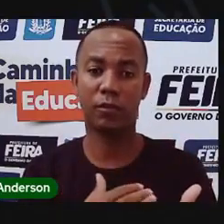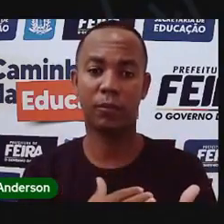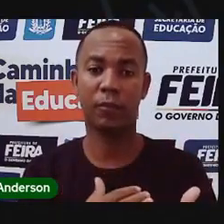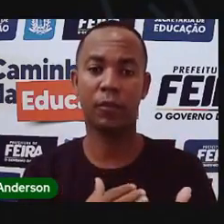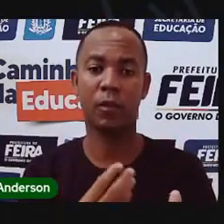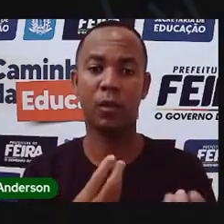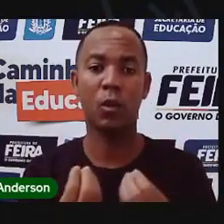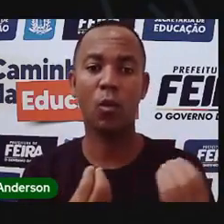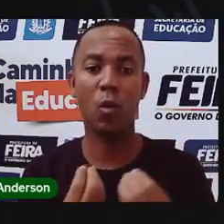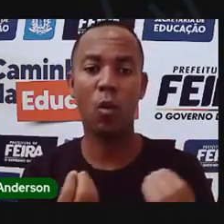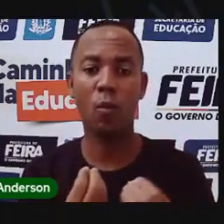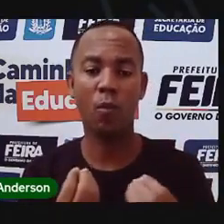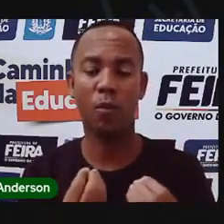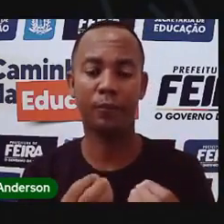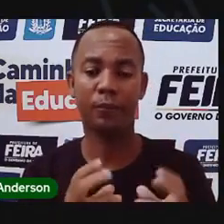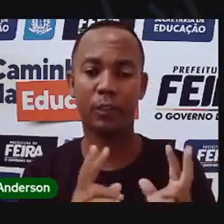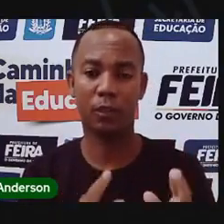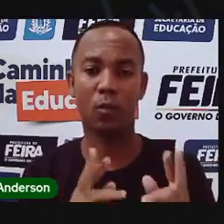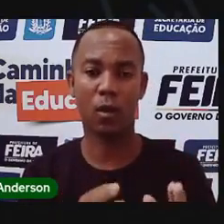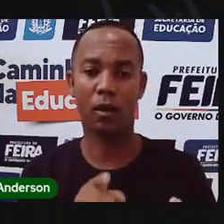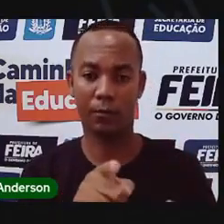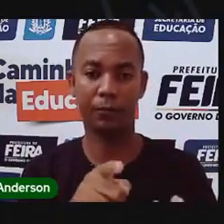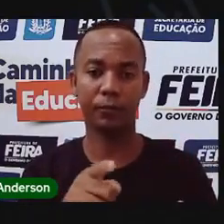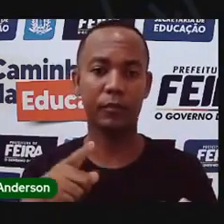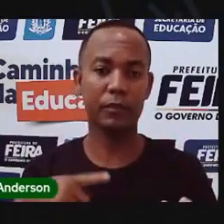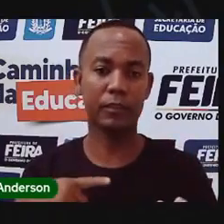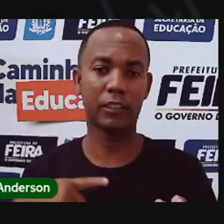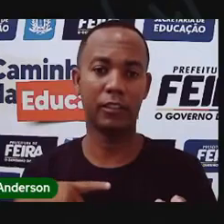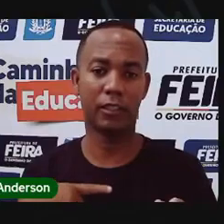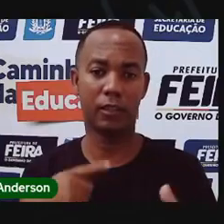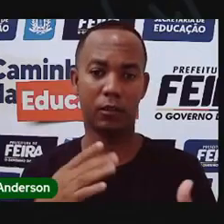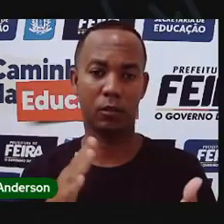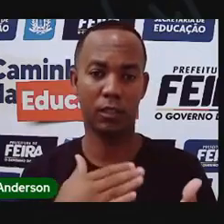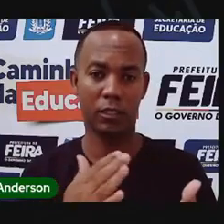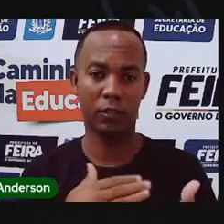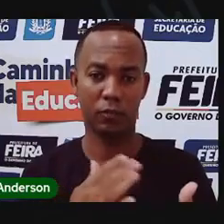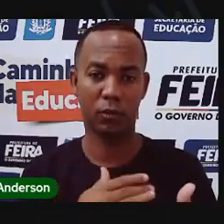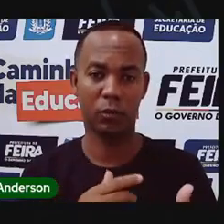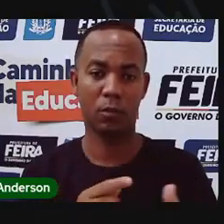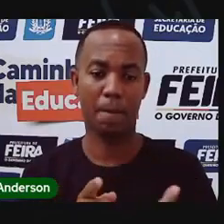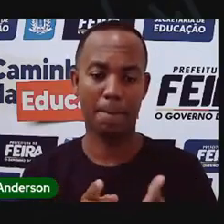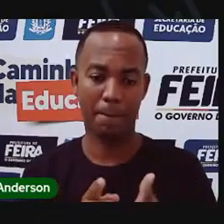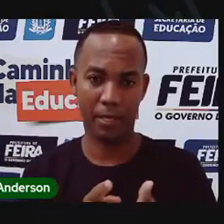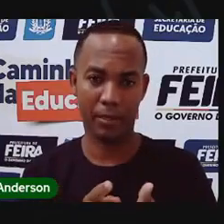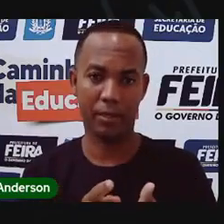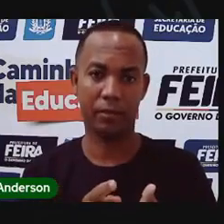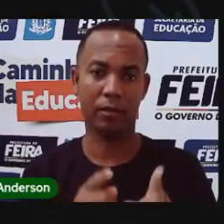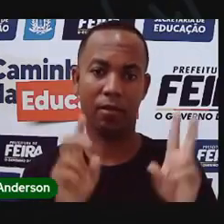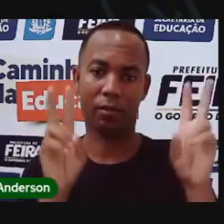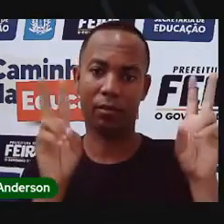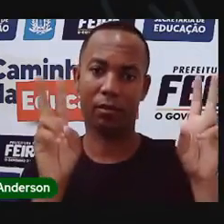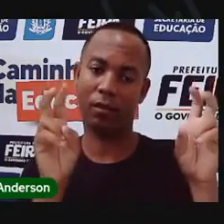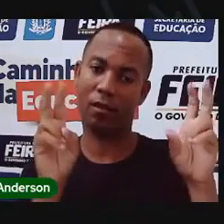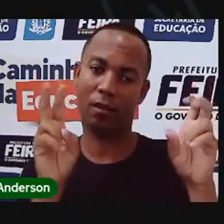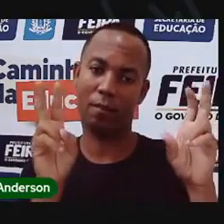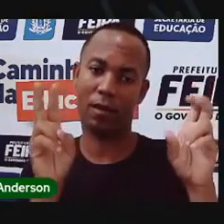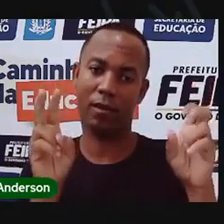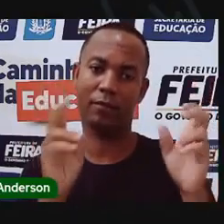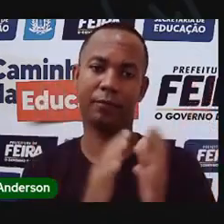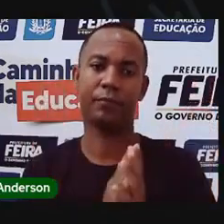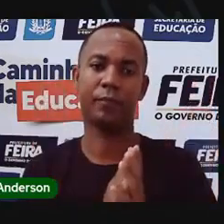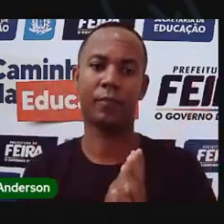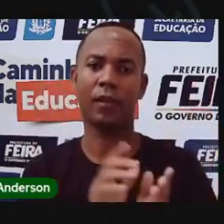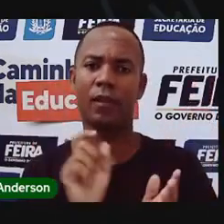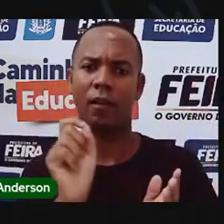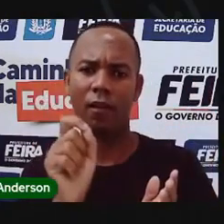ele vai possuir algumas características. Seja ele um livreto, que é um livro pequeno, como esse. O título, olha só o título aqui.